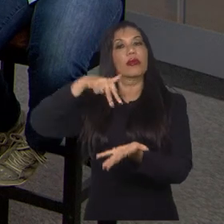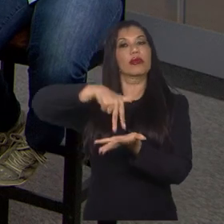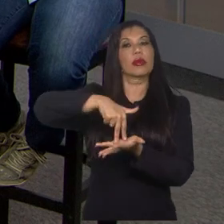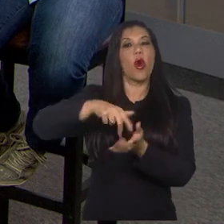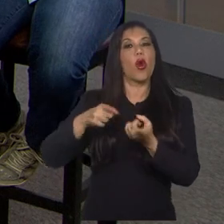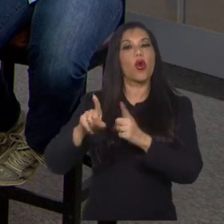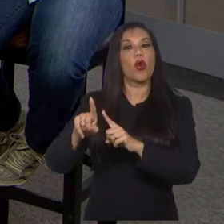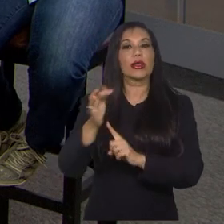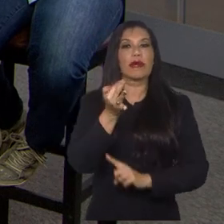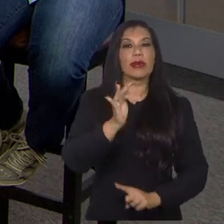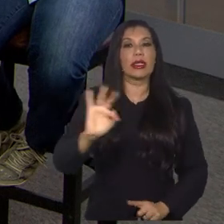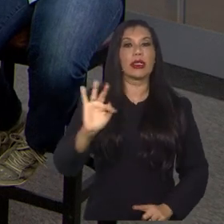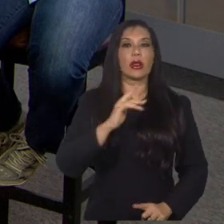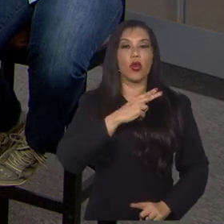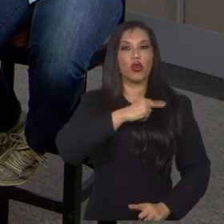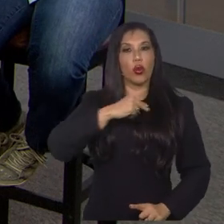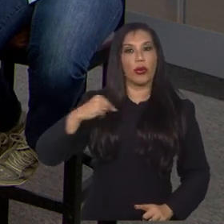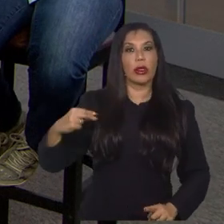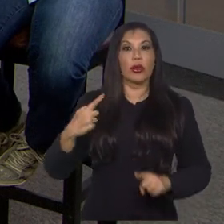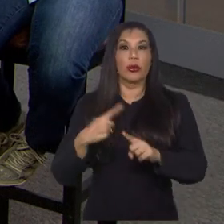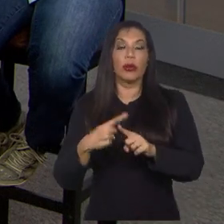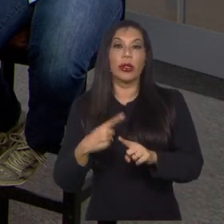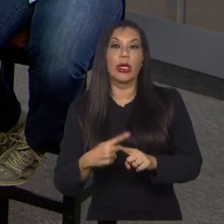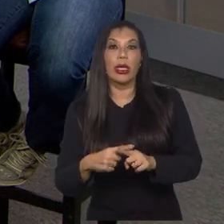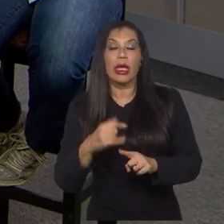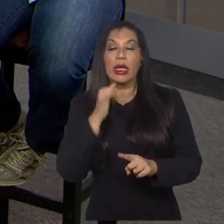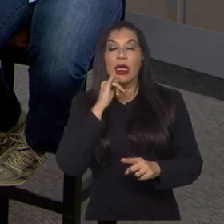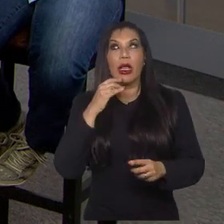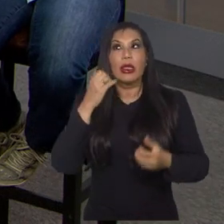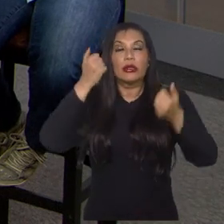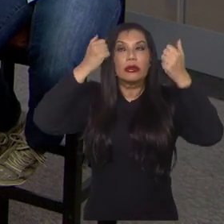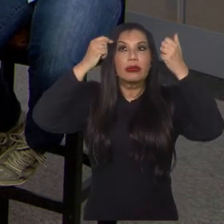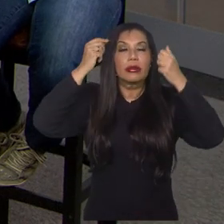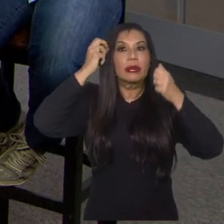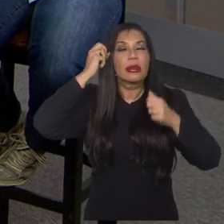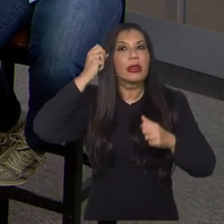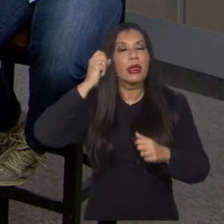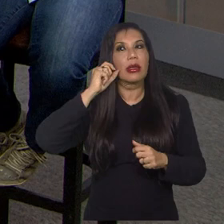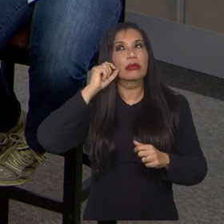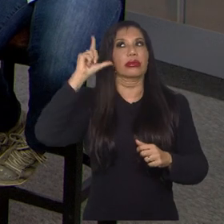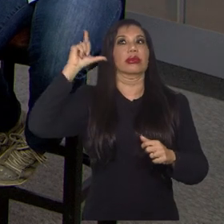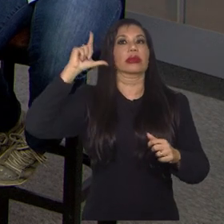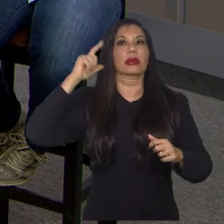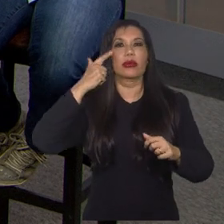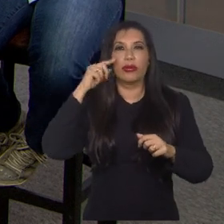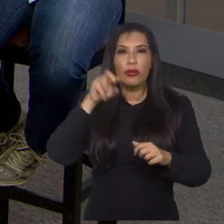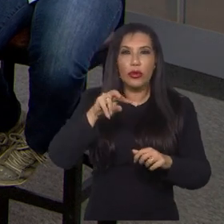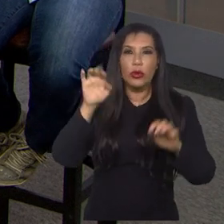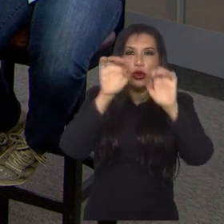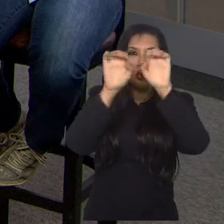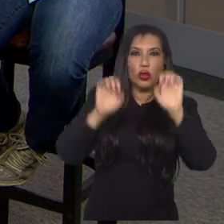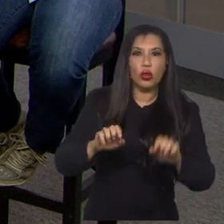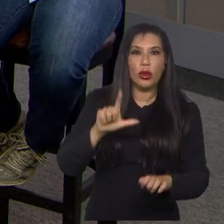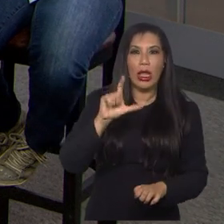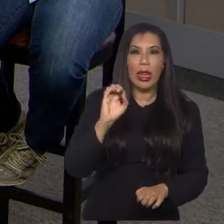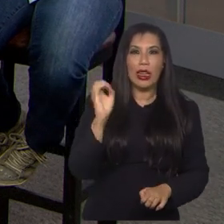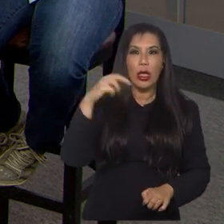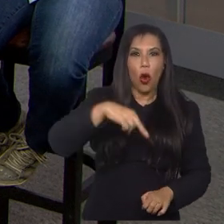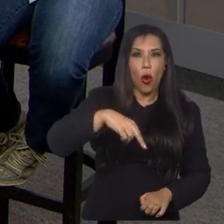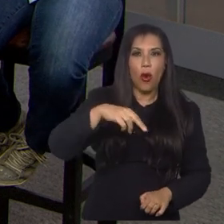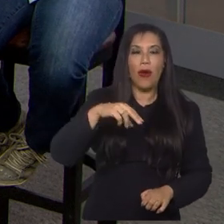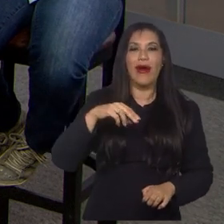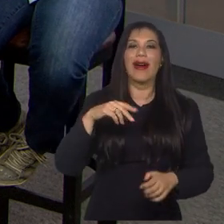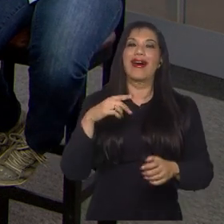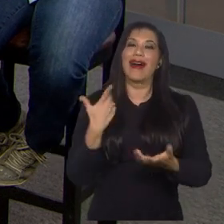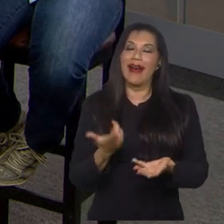a Federação Norueguesa. Por quê? Ela só se dá conta disso depois que ela entra no time do Leão e vê a estrutura que o Leão dava para os jogadores. Então,